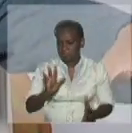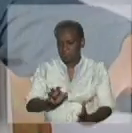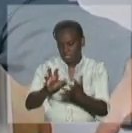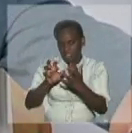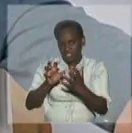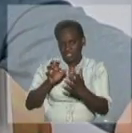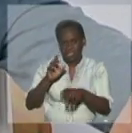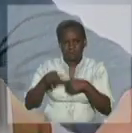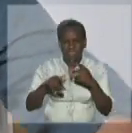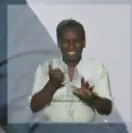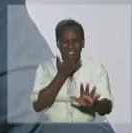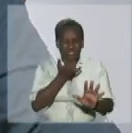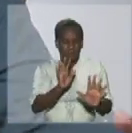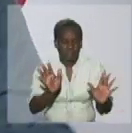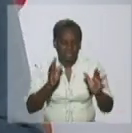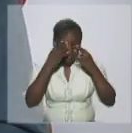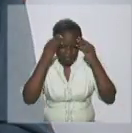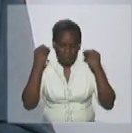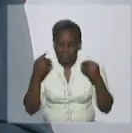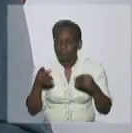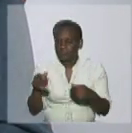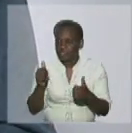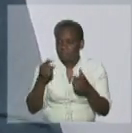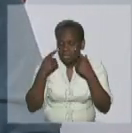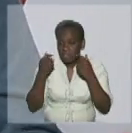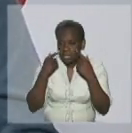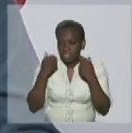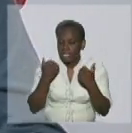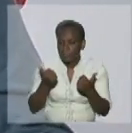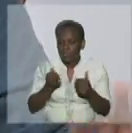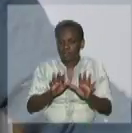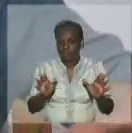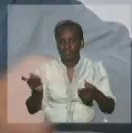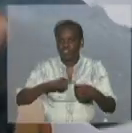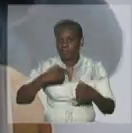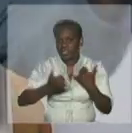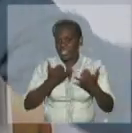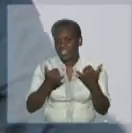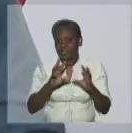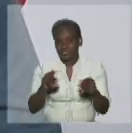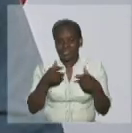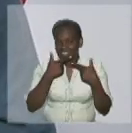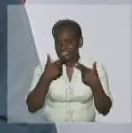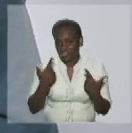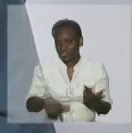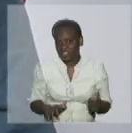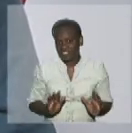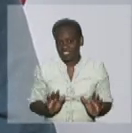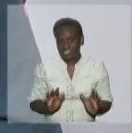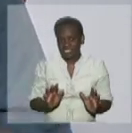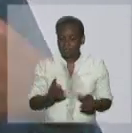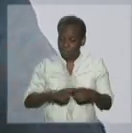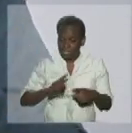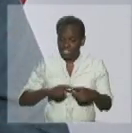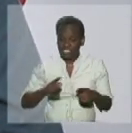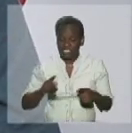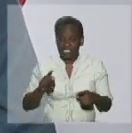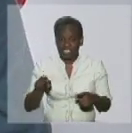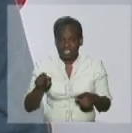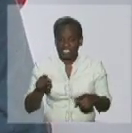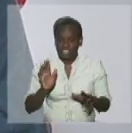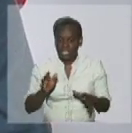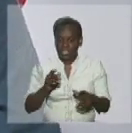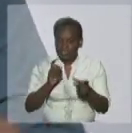simples. Brigou, aí vai lá, não, desculpa. E o outro chorando, não, tudo bem. Voltou a brincar, tá todo mundo rindo de novo. Porque teve